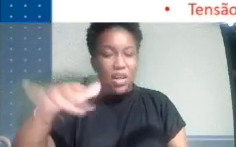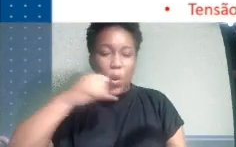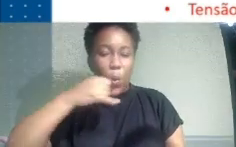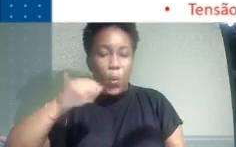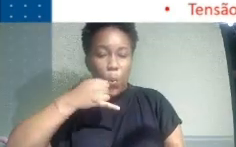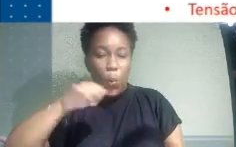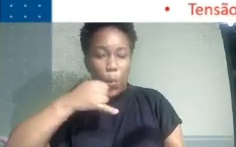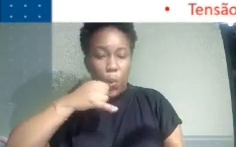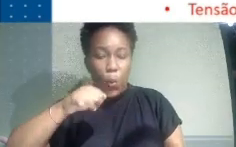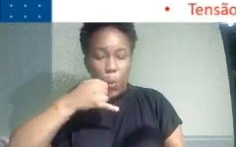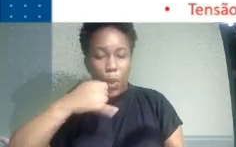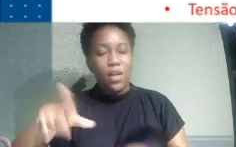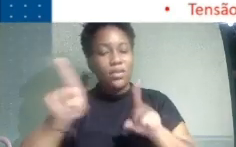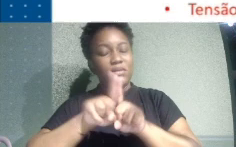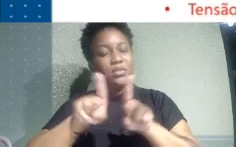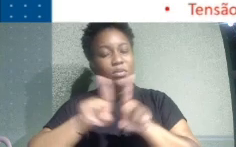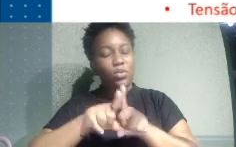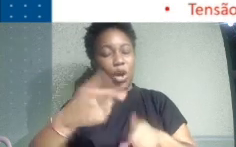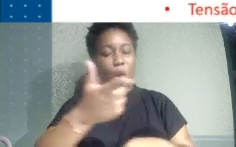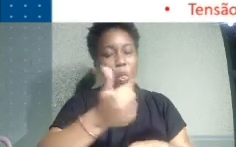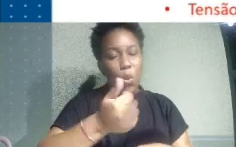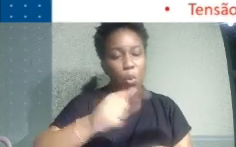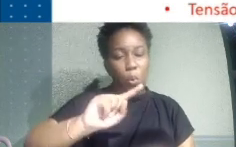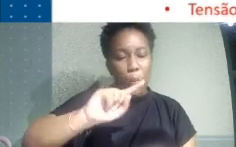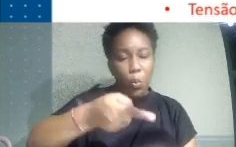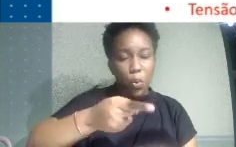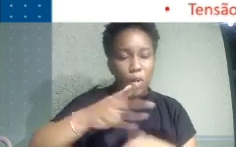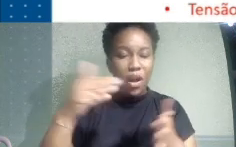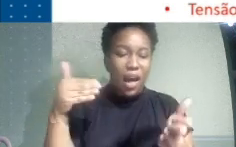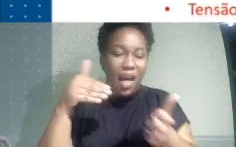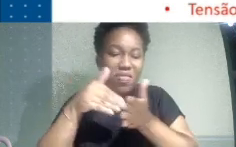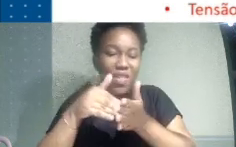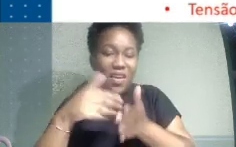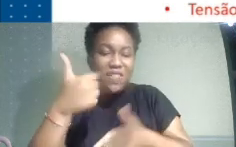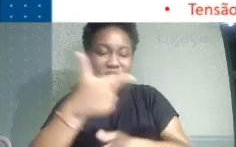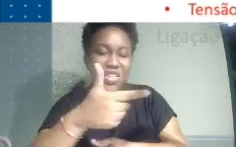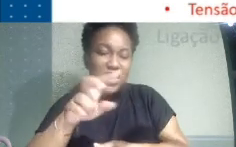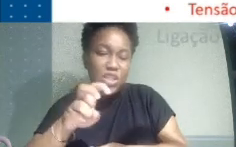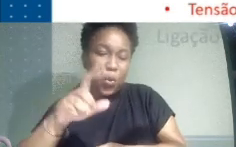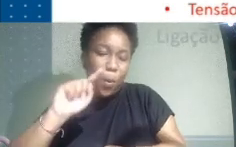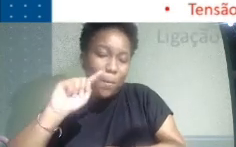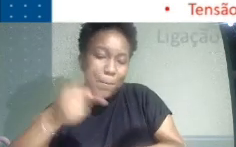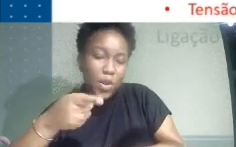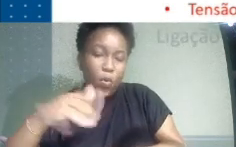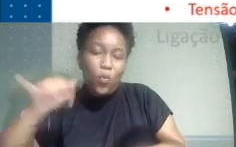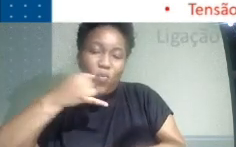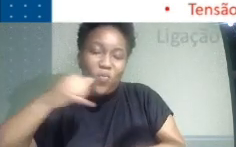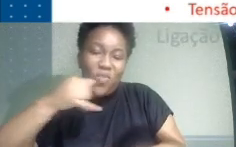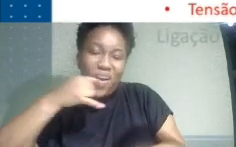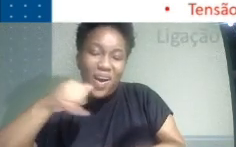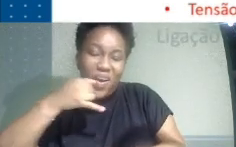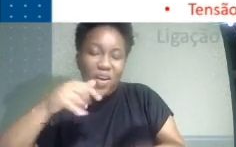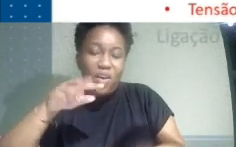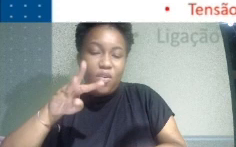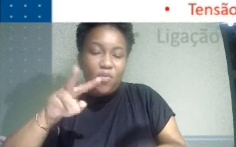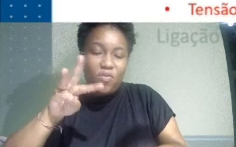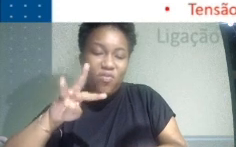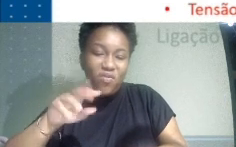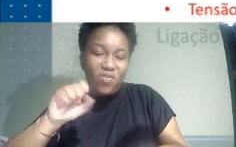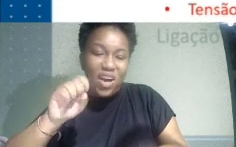gente já trabalha com uma potência que vai de 12.000 a 25.000 watts. E temos também a